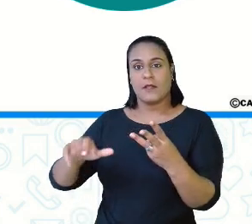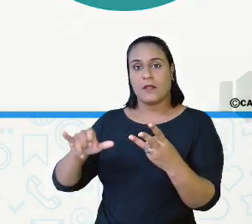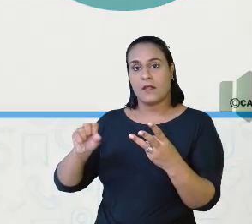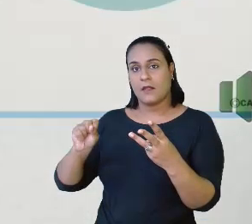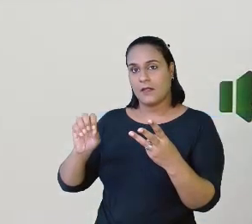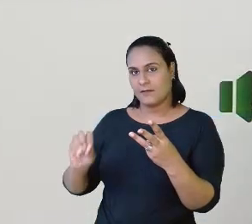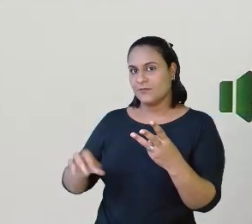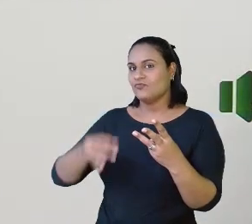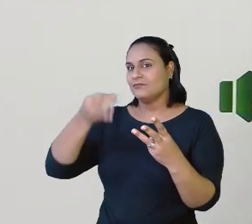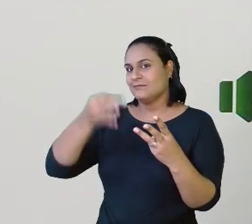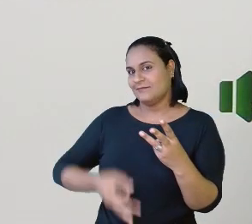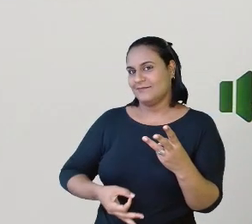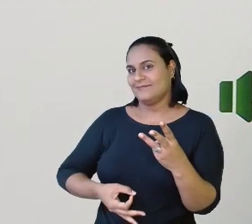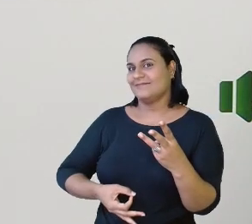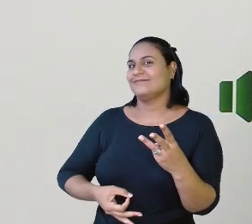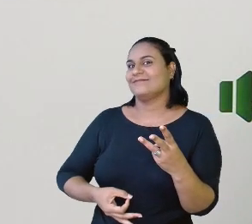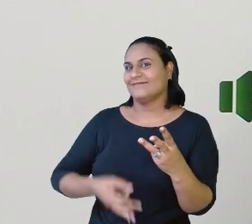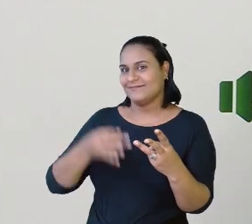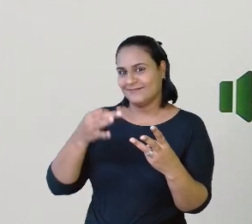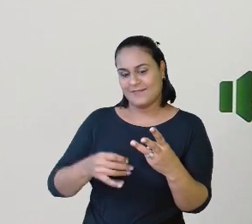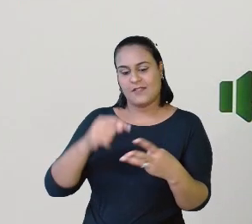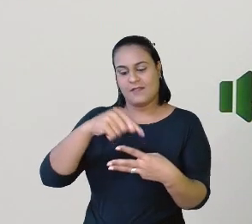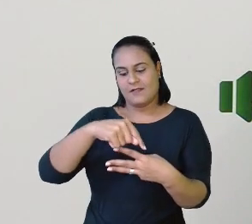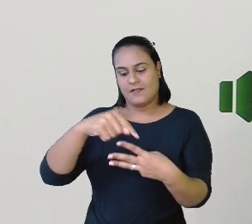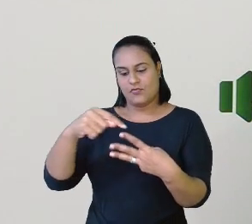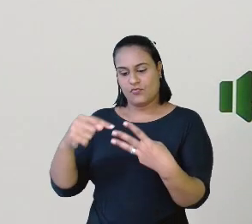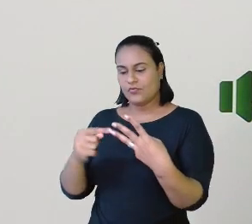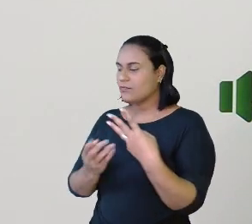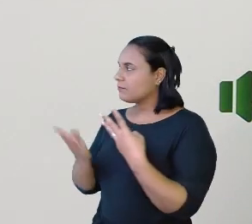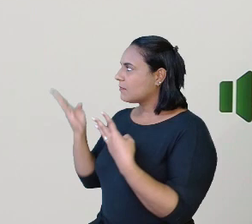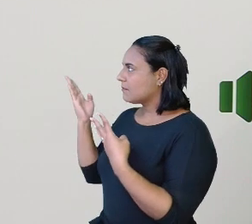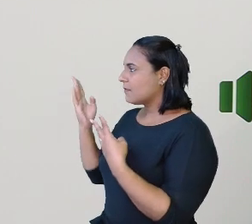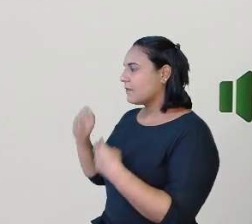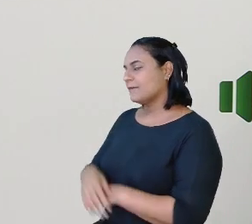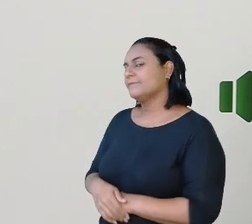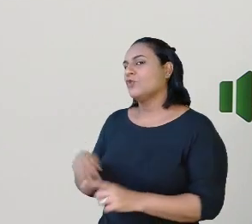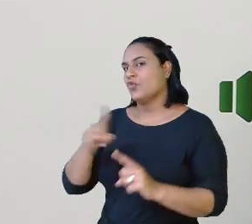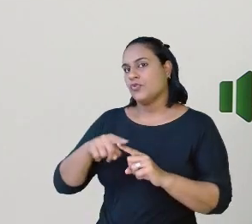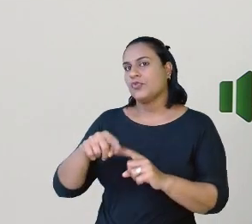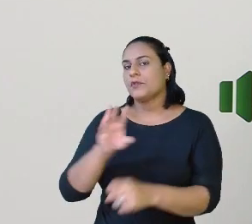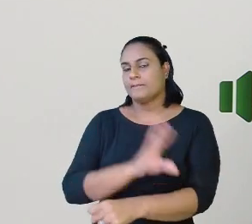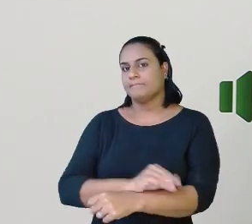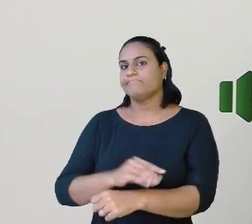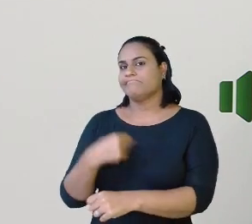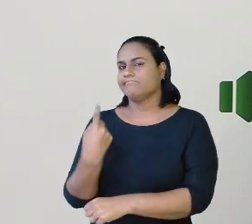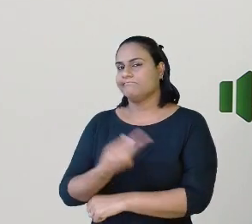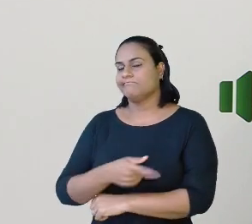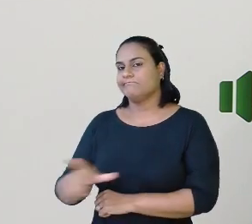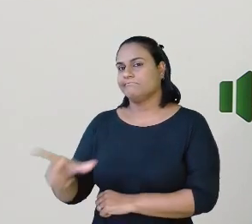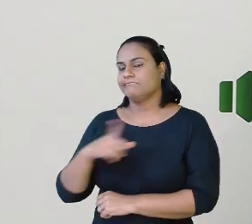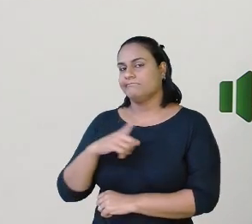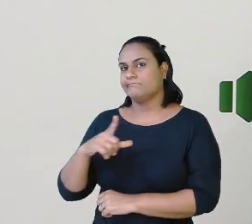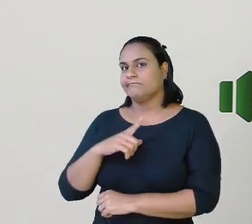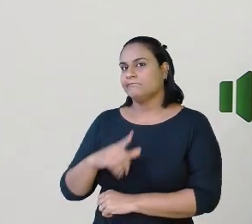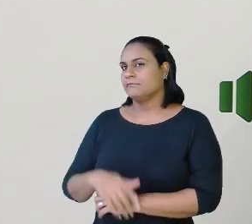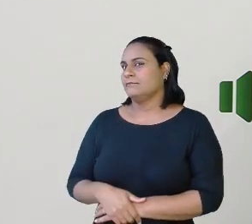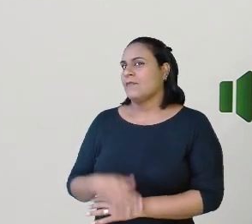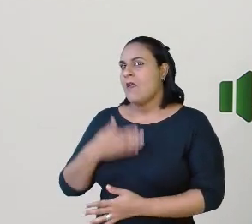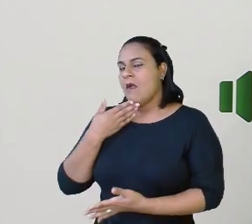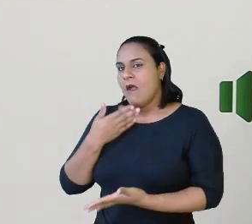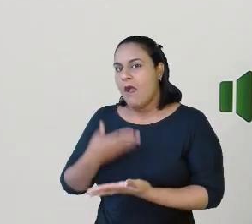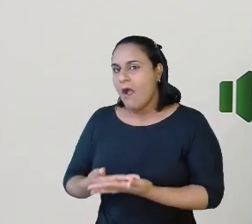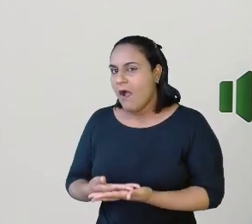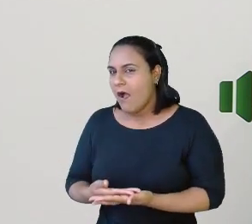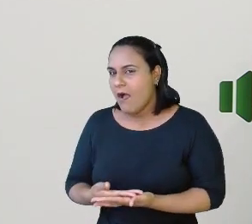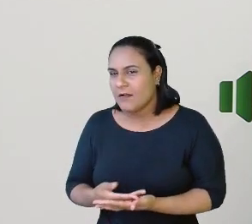liso. Exatamente, esses são os tipos de músculos que nós temos. Eu estou impressionado,